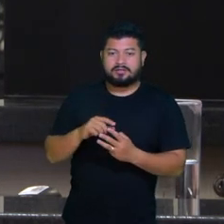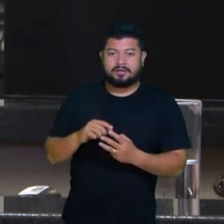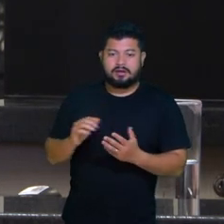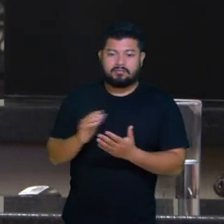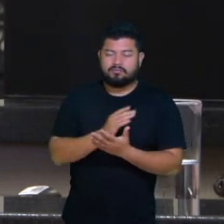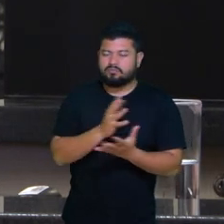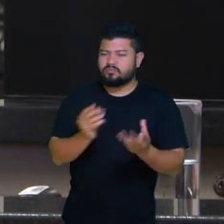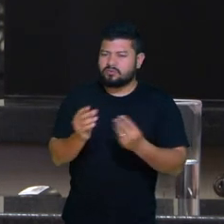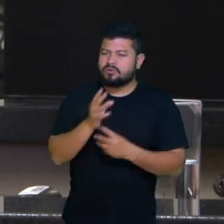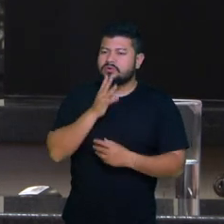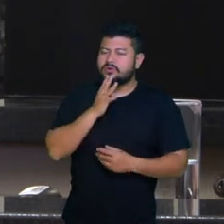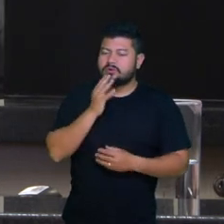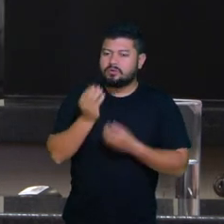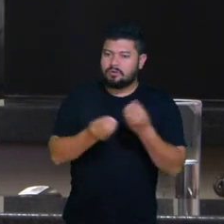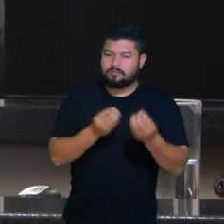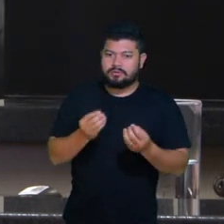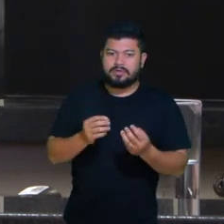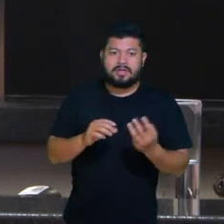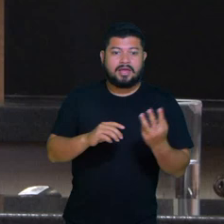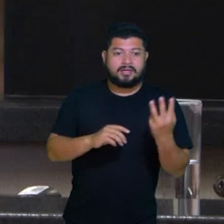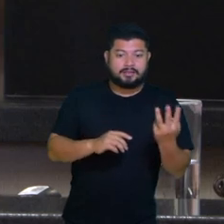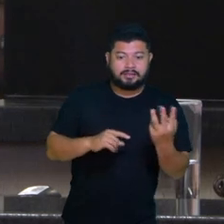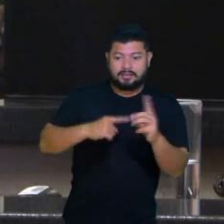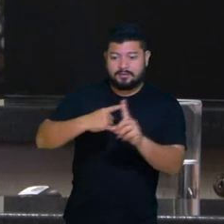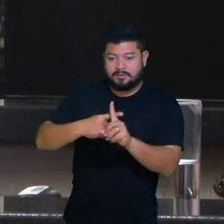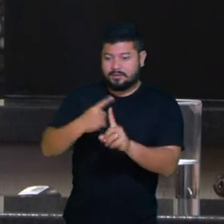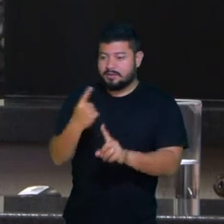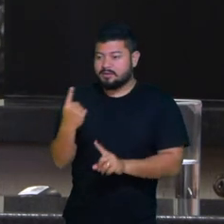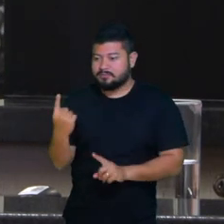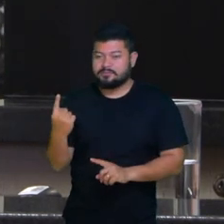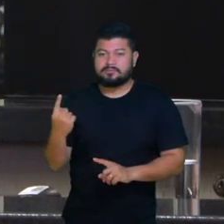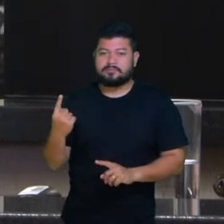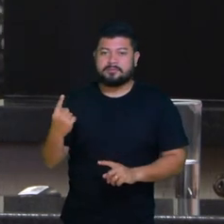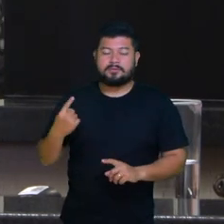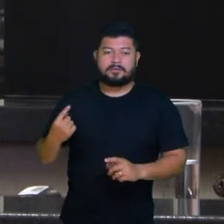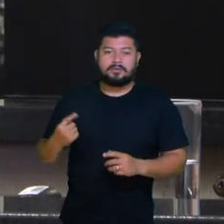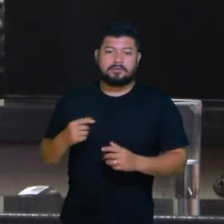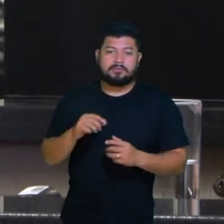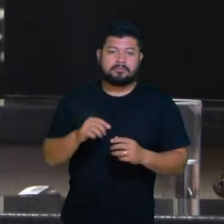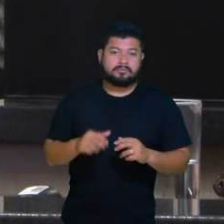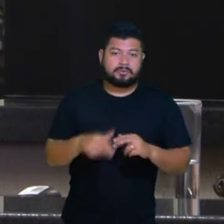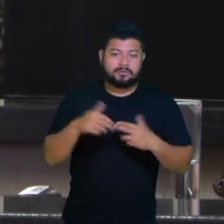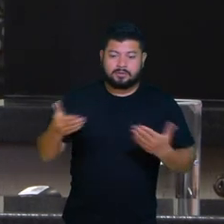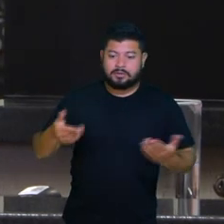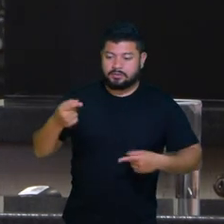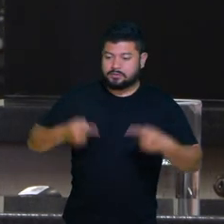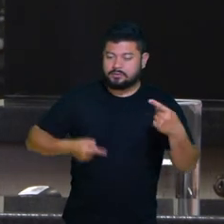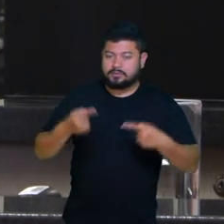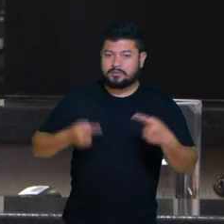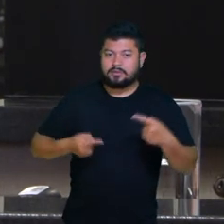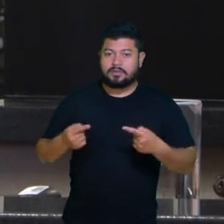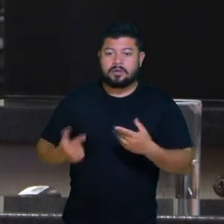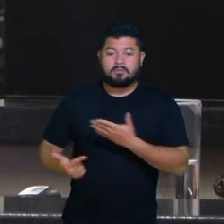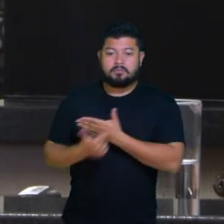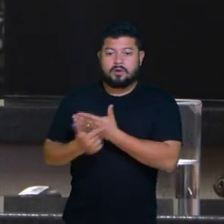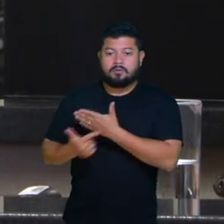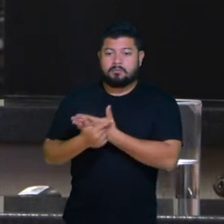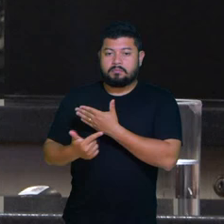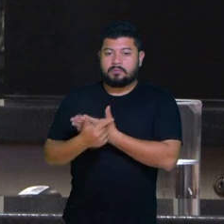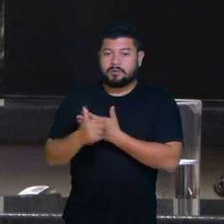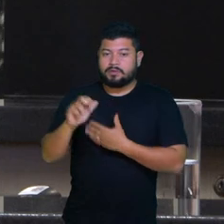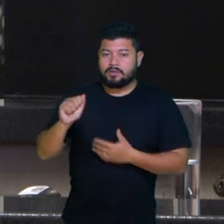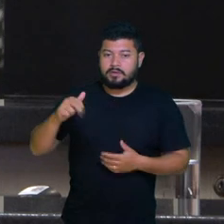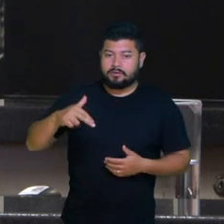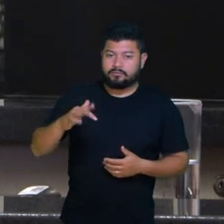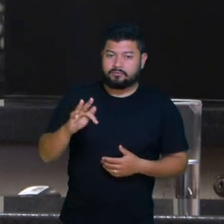eh e nessa discussão né A An fop teve um papel importante na construção das diretrizes do curso de pedagogia